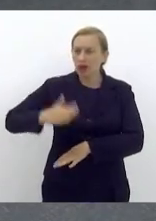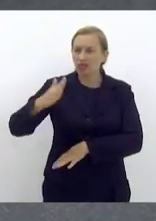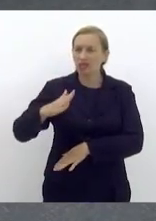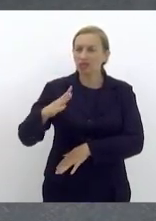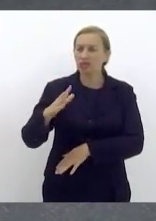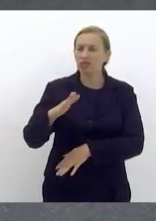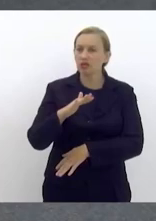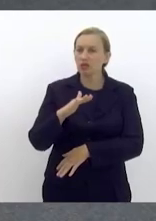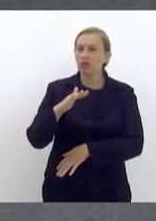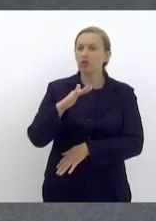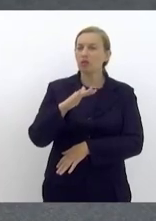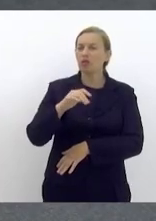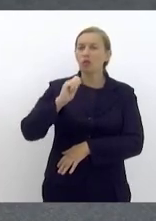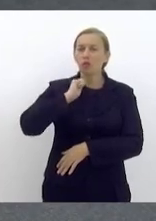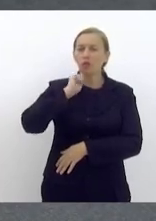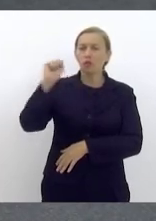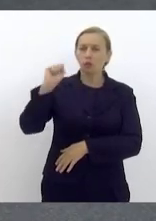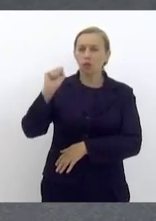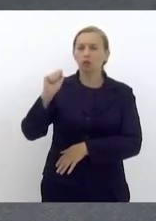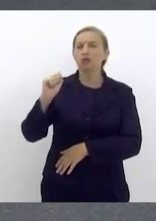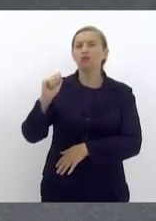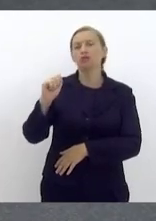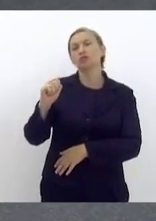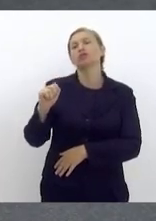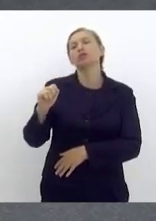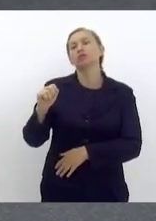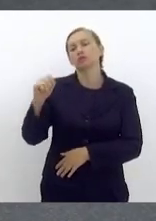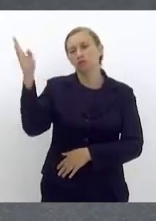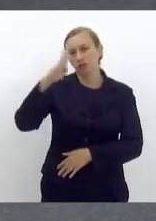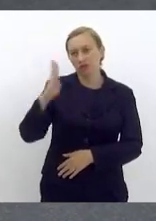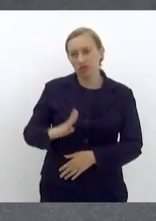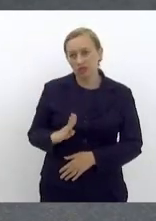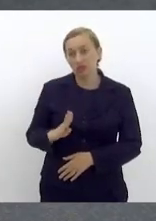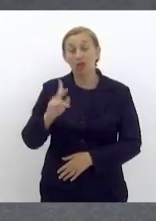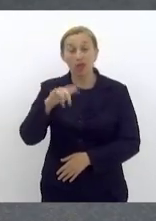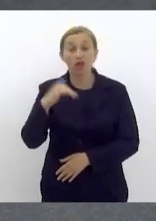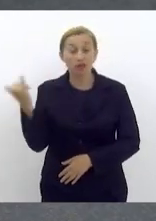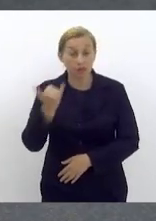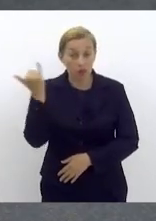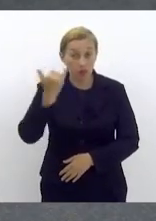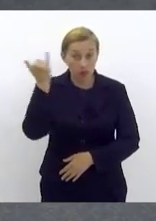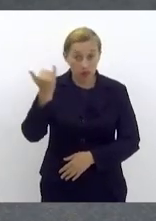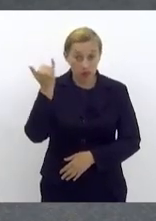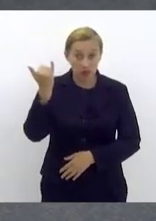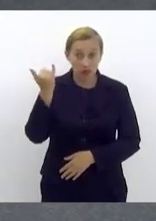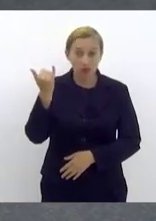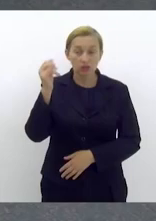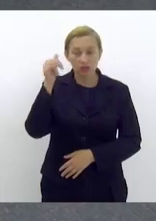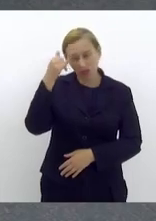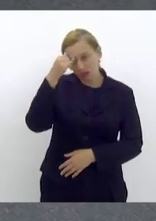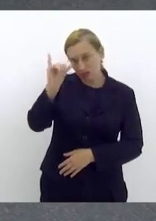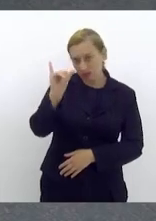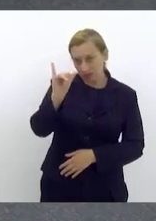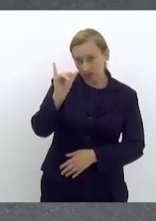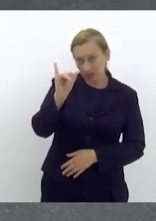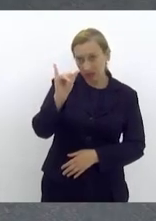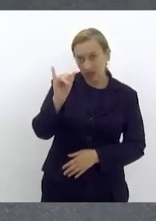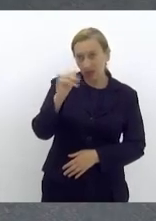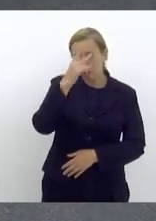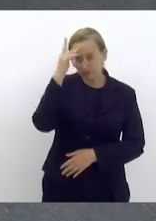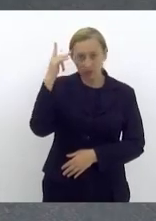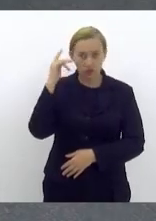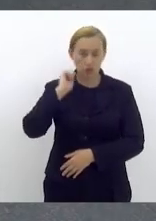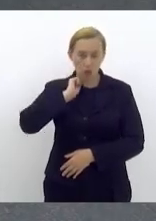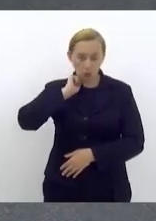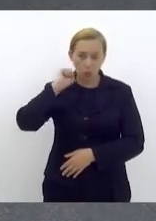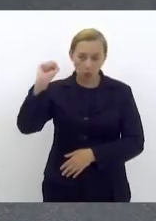Então, também, uma das formas muito importante de prevenção do suicídio,